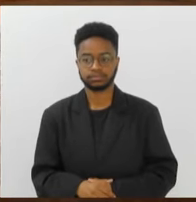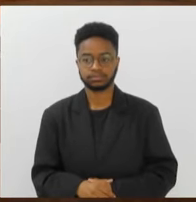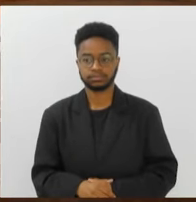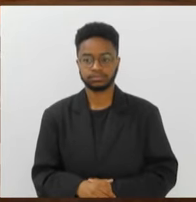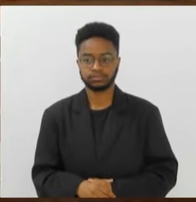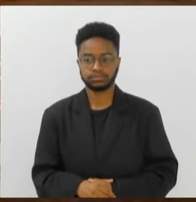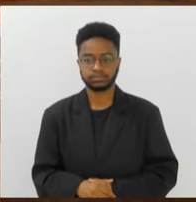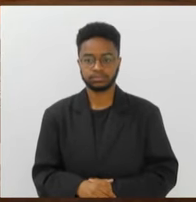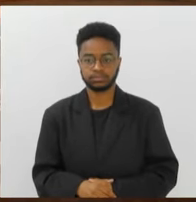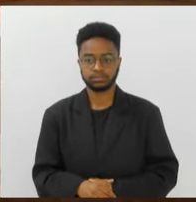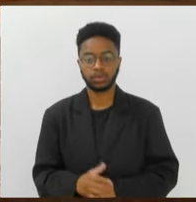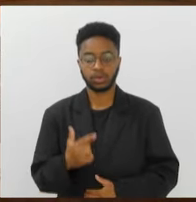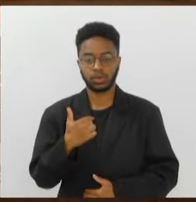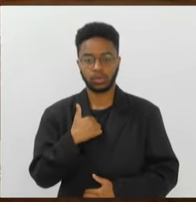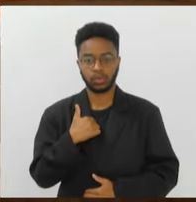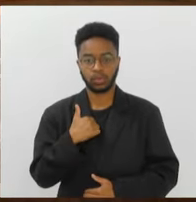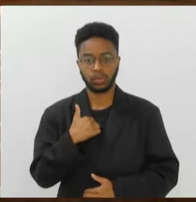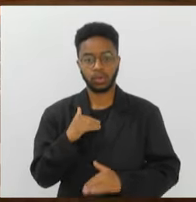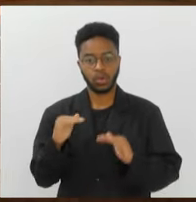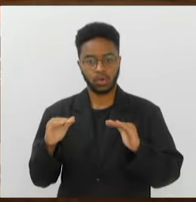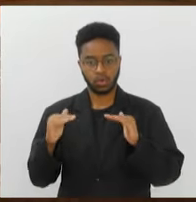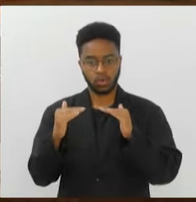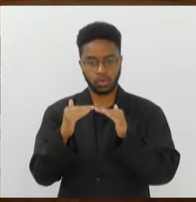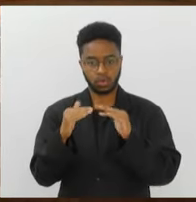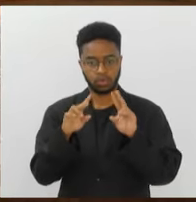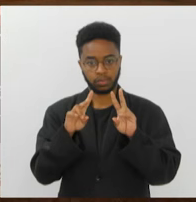eu sou favorável no mérito,